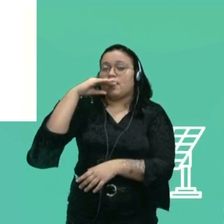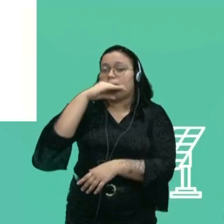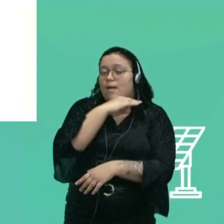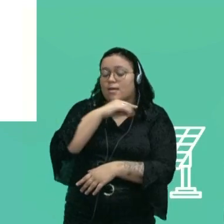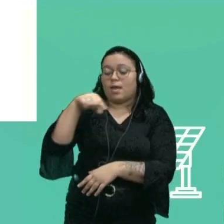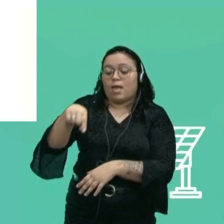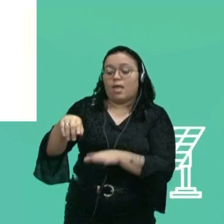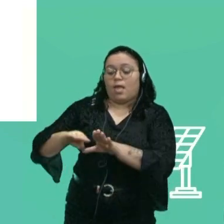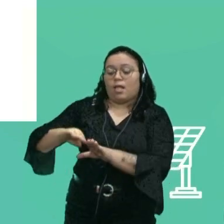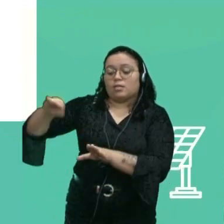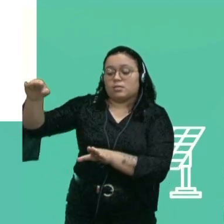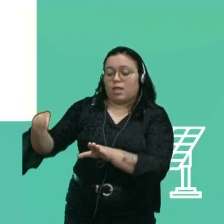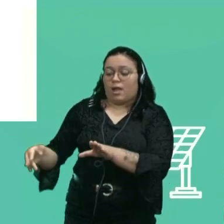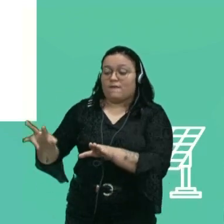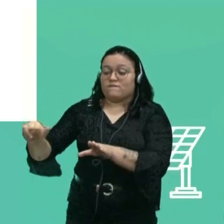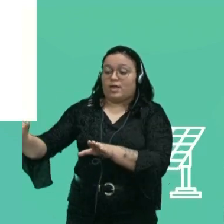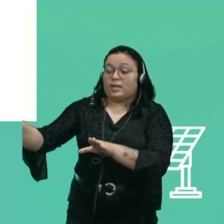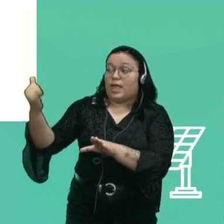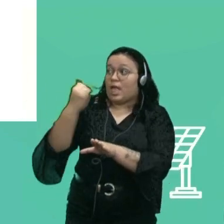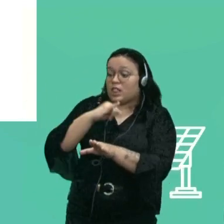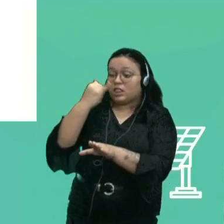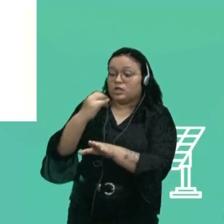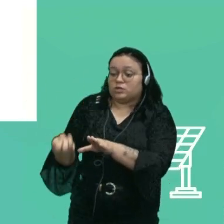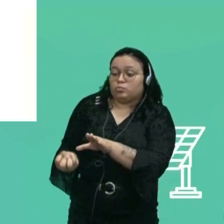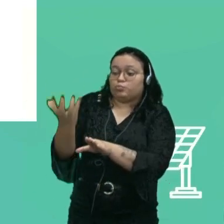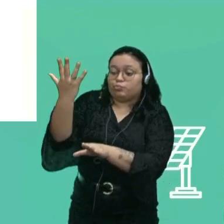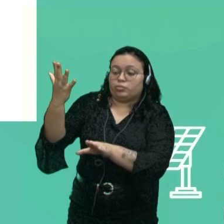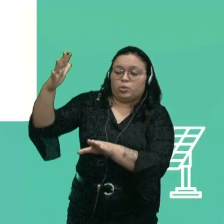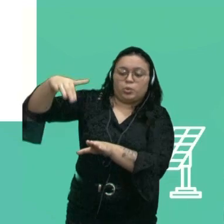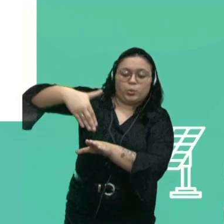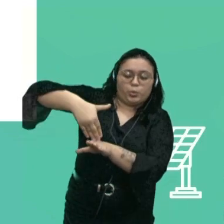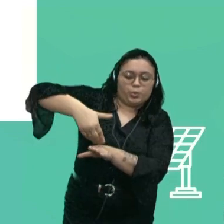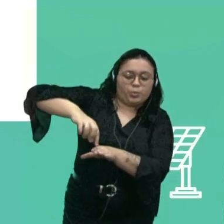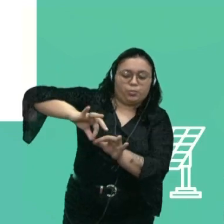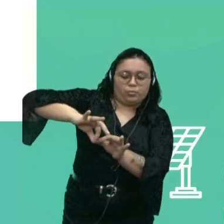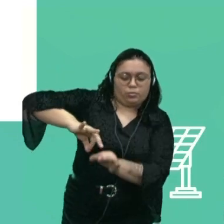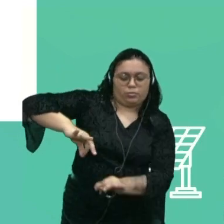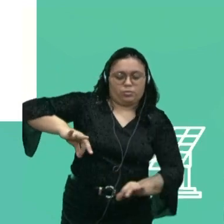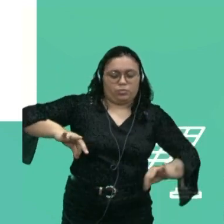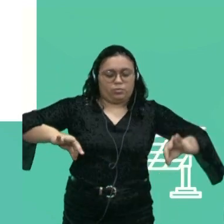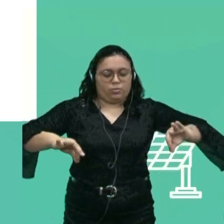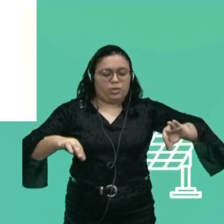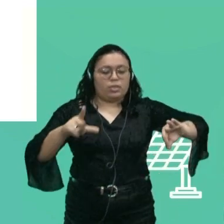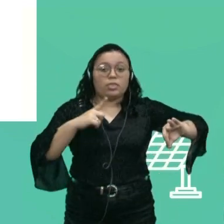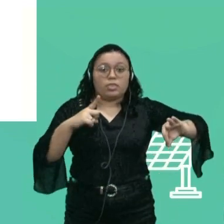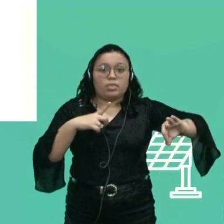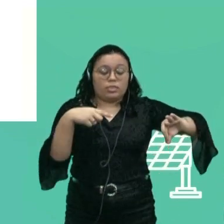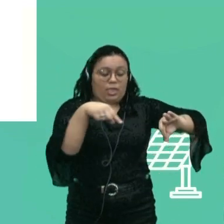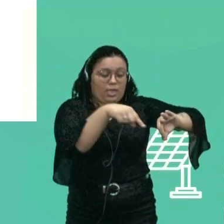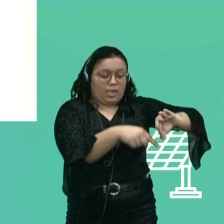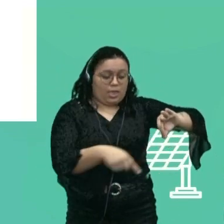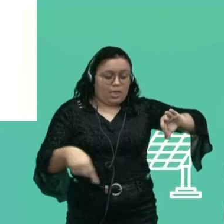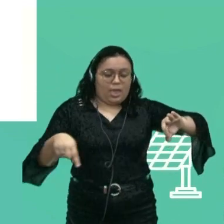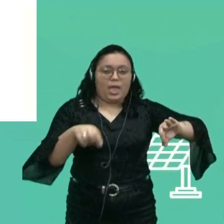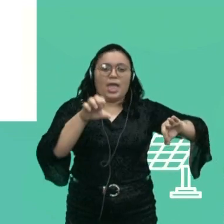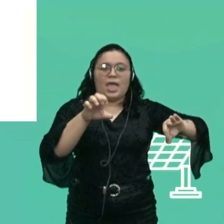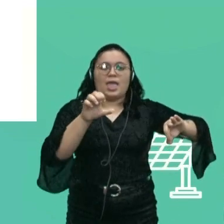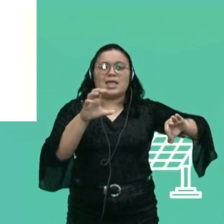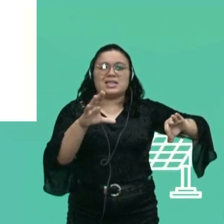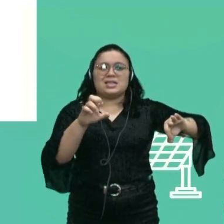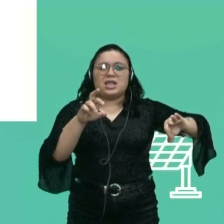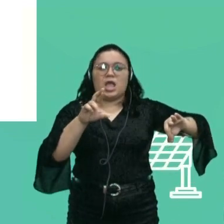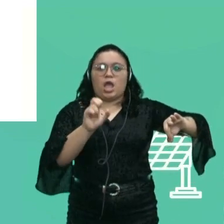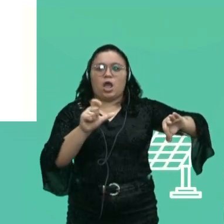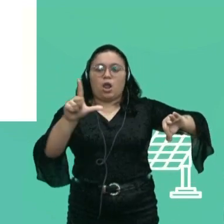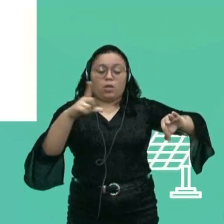que vai fornecer energia para um reator catalítico, onde o glicerol bruto de processo é